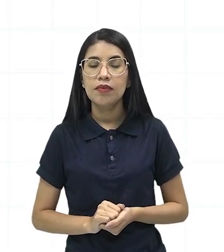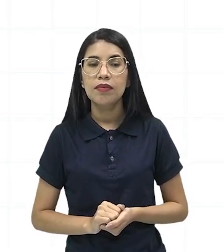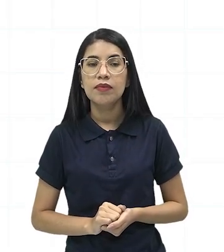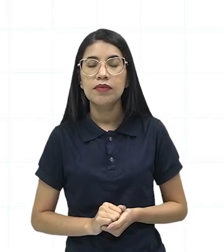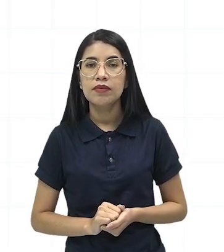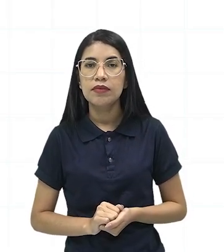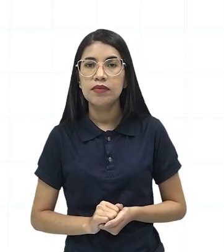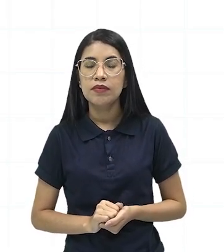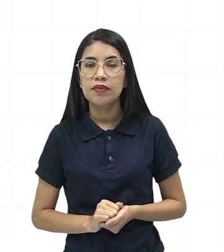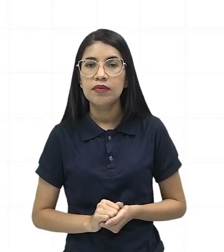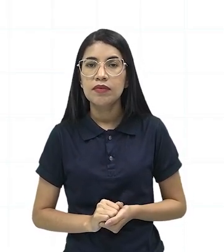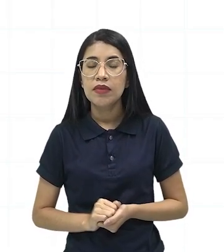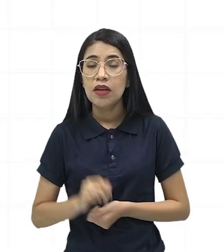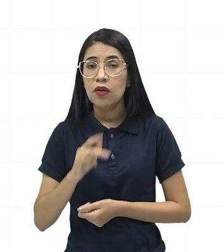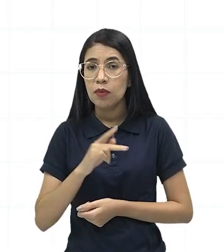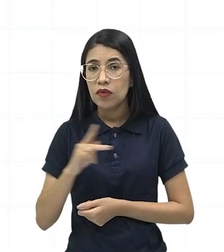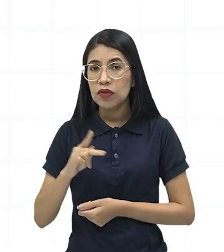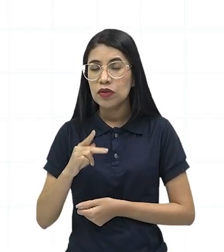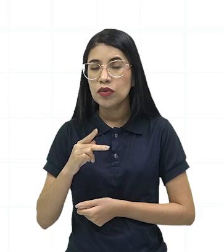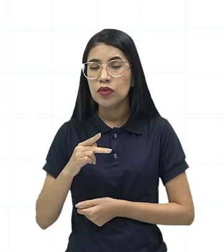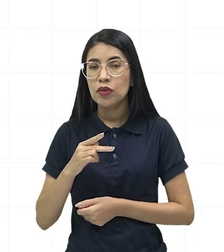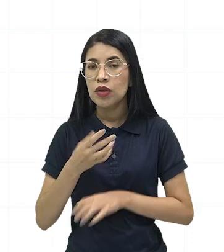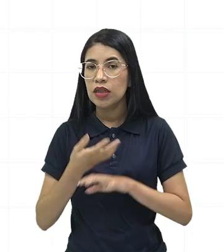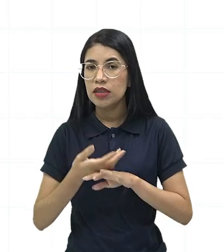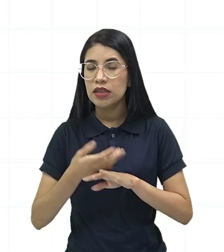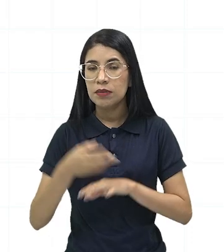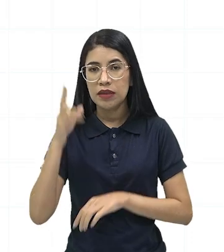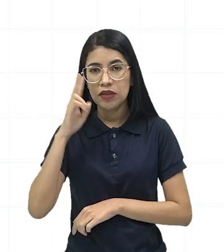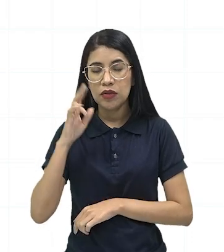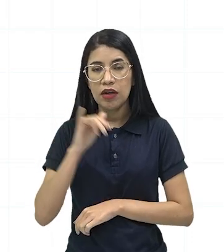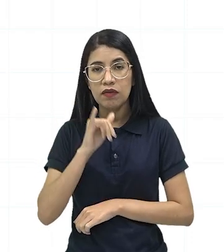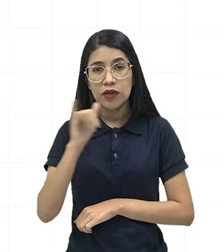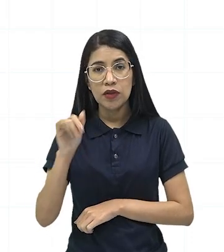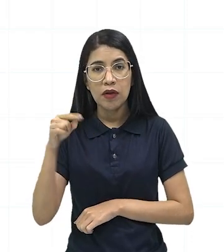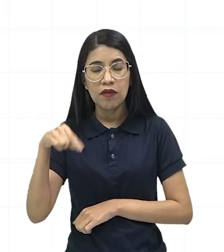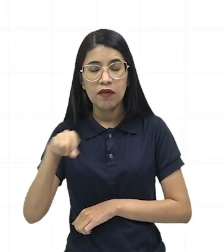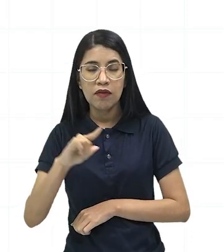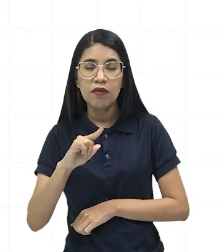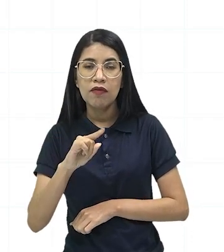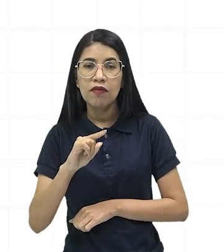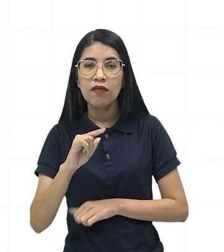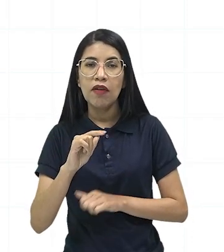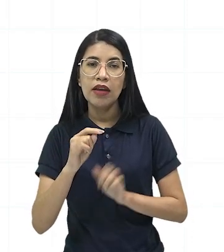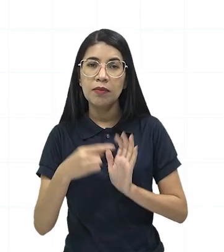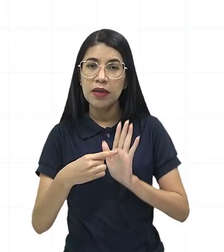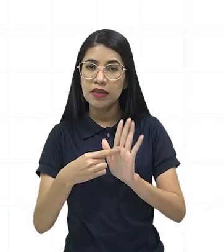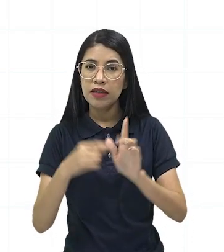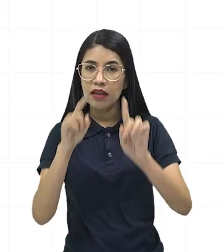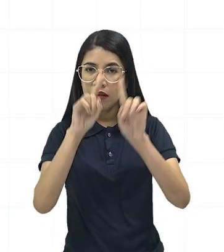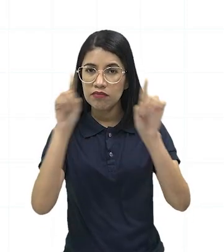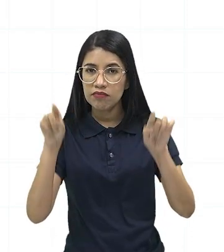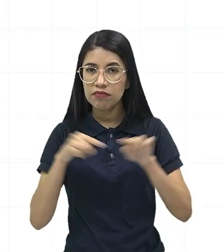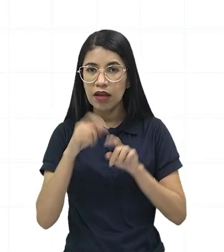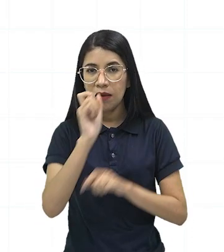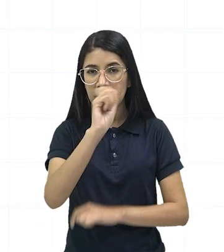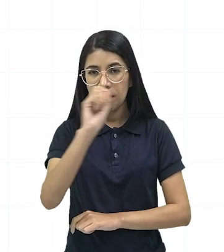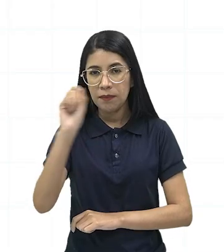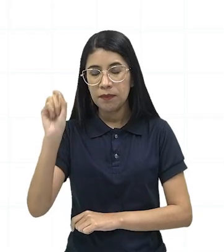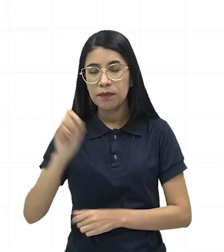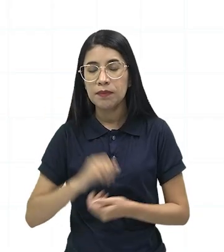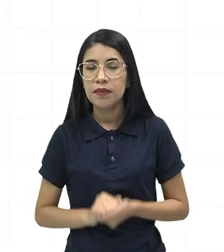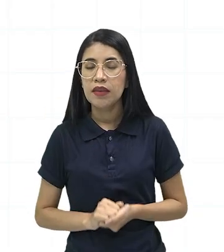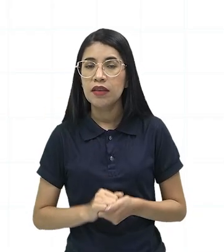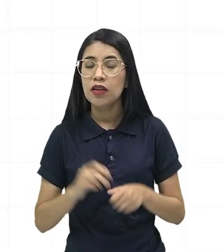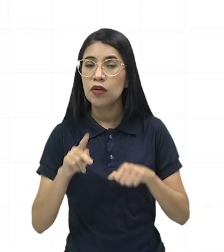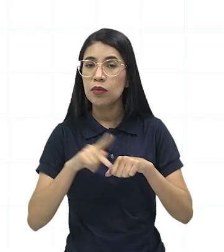o professor de história disse para ela fazer a correção na lousa. Então, observe que o pronome ela vai estar presente,